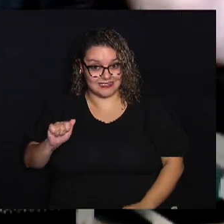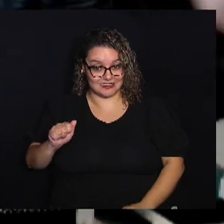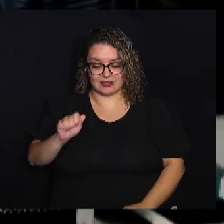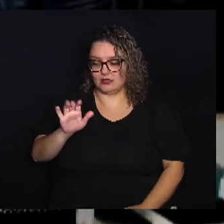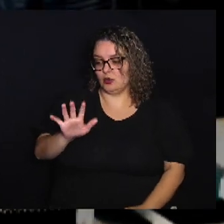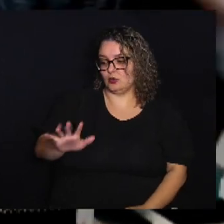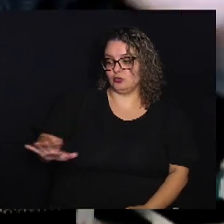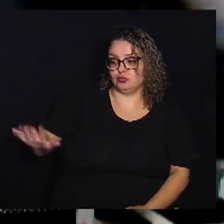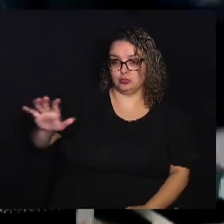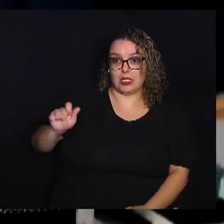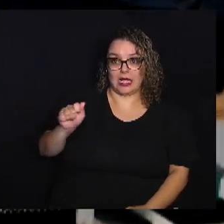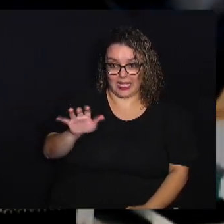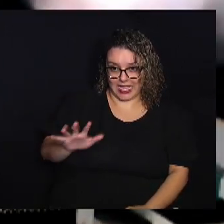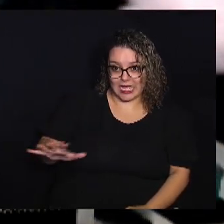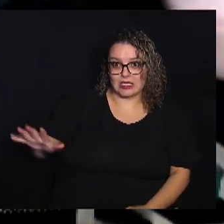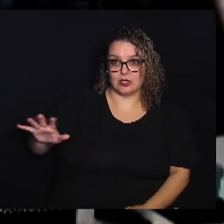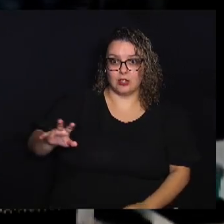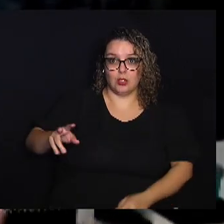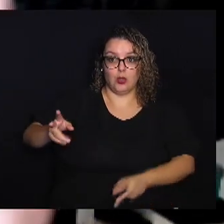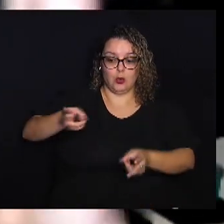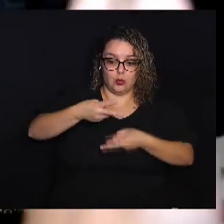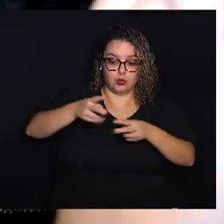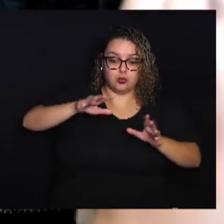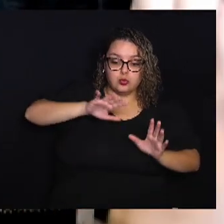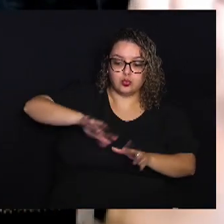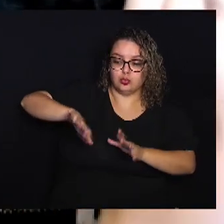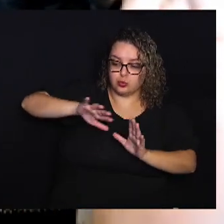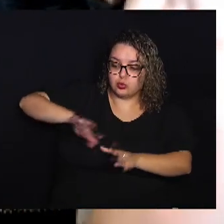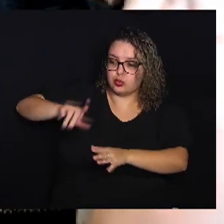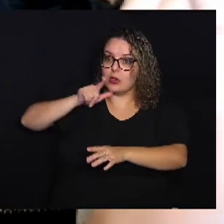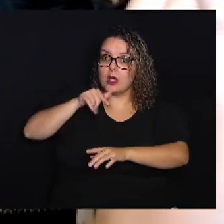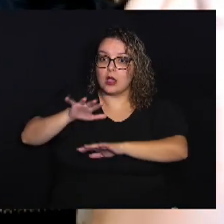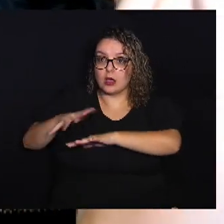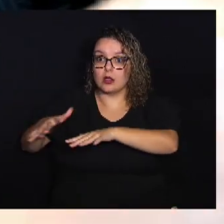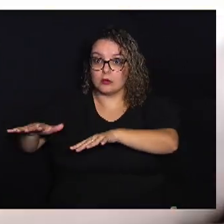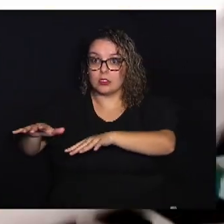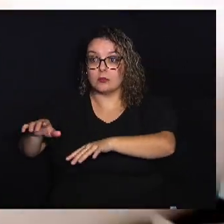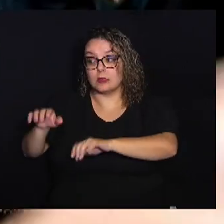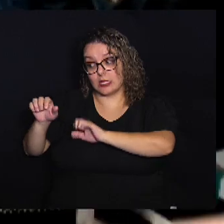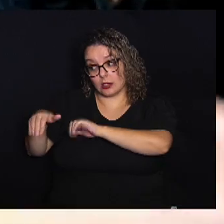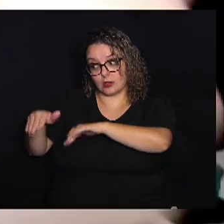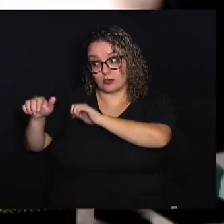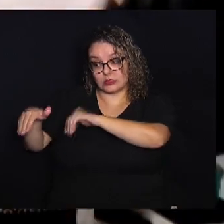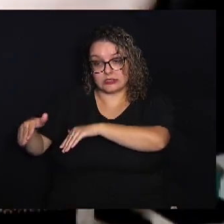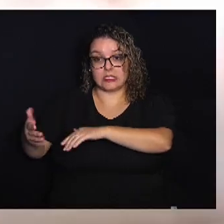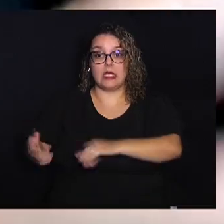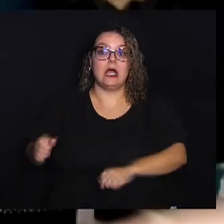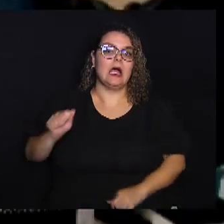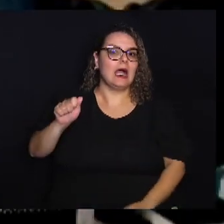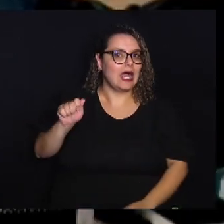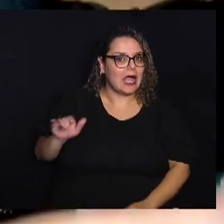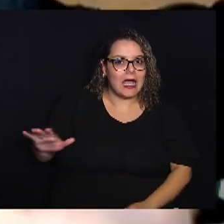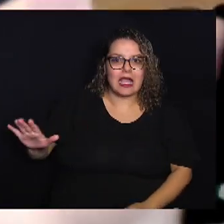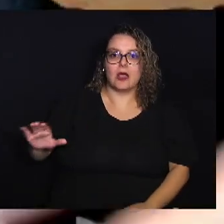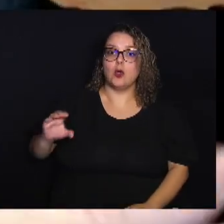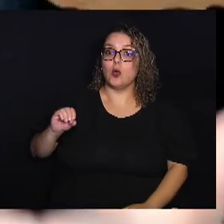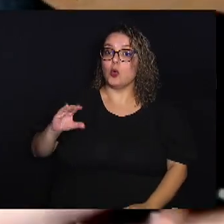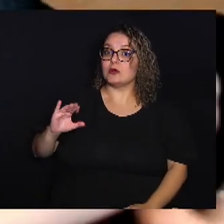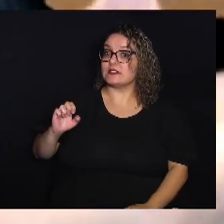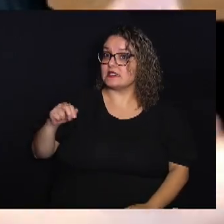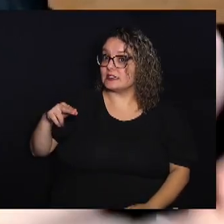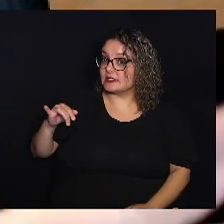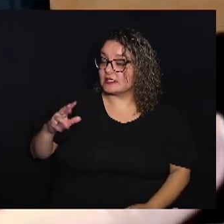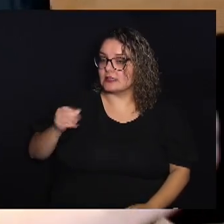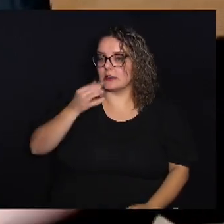a Ásia, como esse vento deveria soprar levando água mais quente para a Austrália, a Ásia, a Oceania